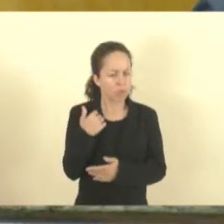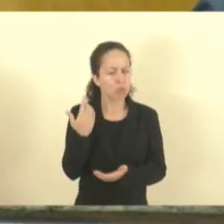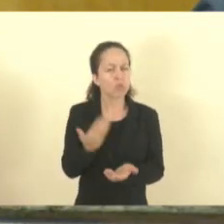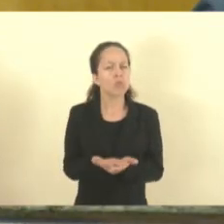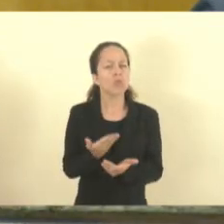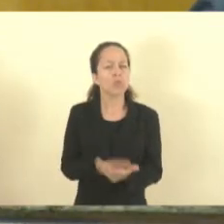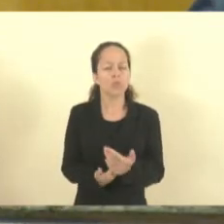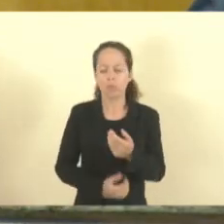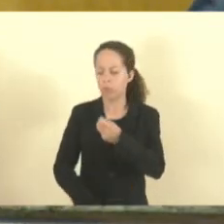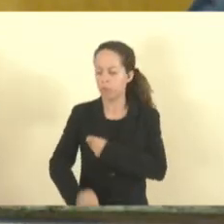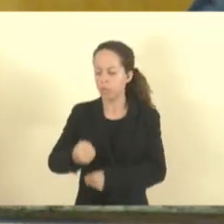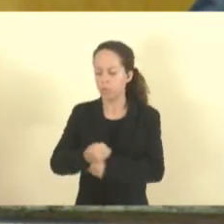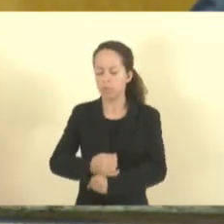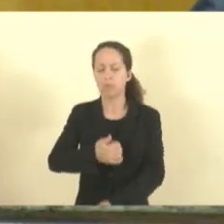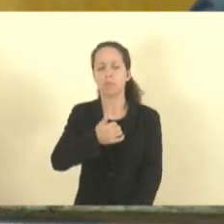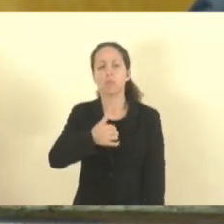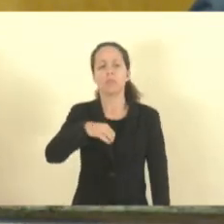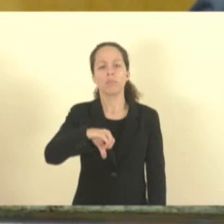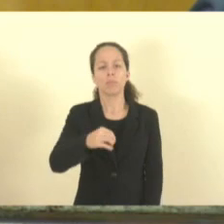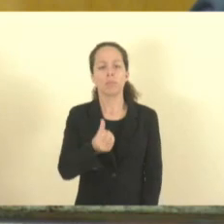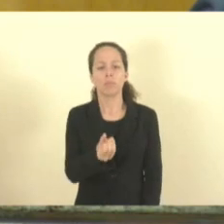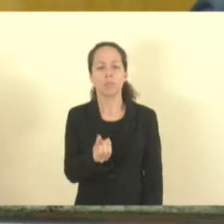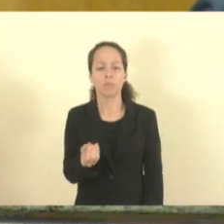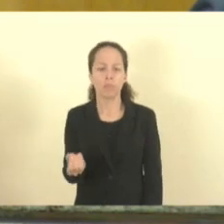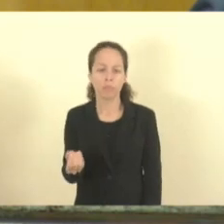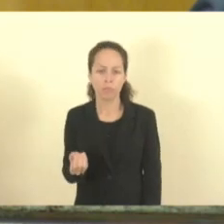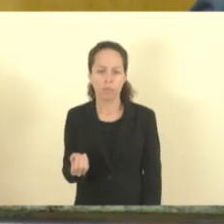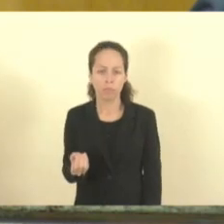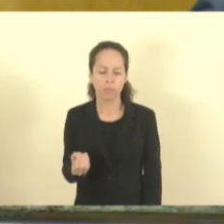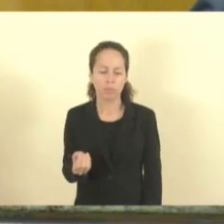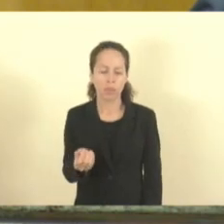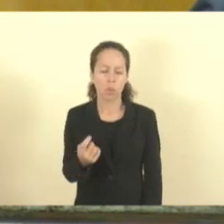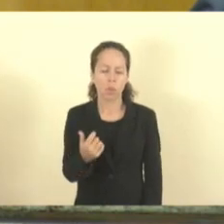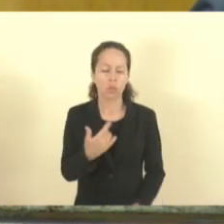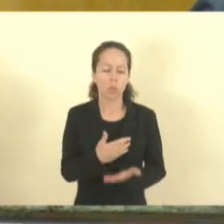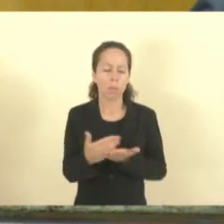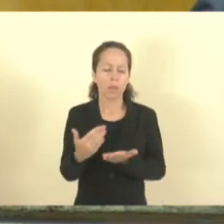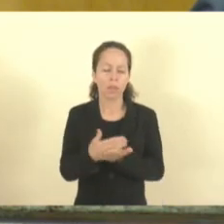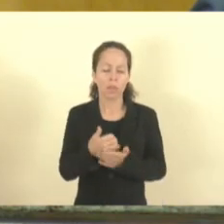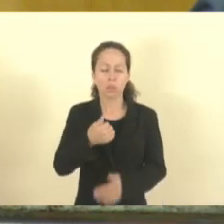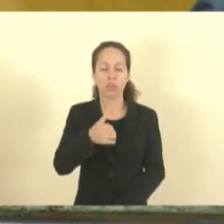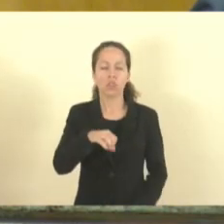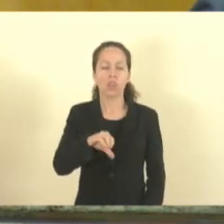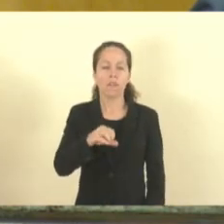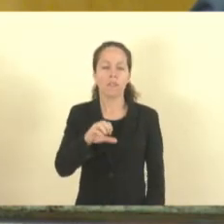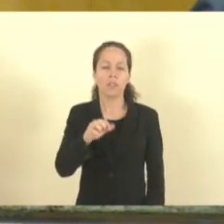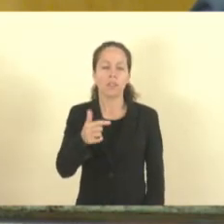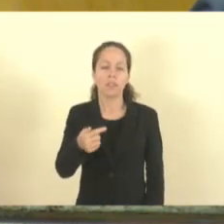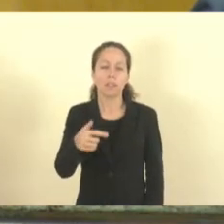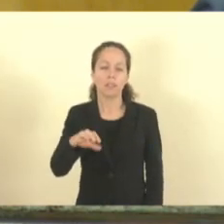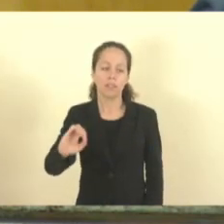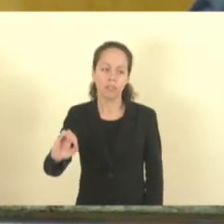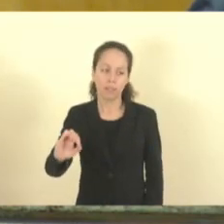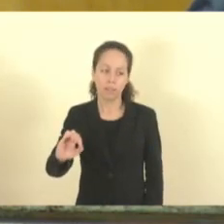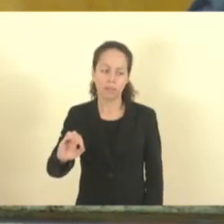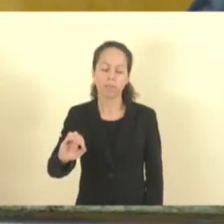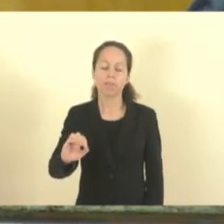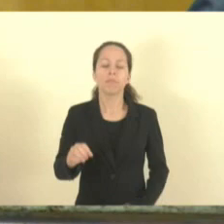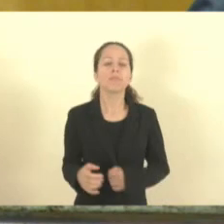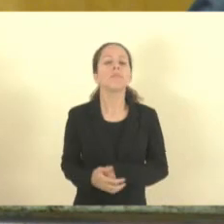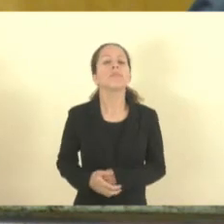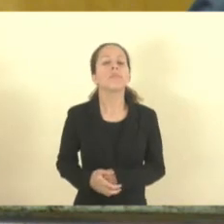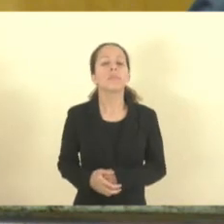final da década de 60, começo da década de 70. Ali o colégio Eliezer Batista, Irine. Inclusive,